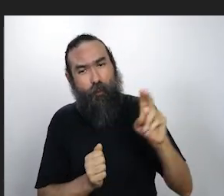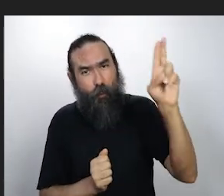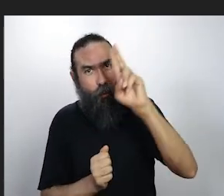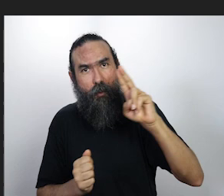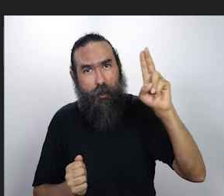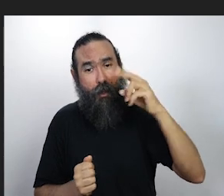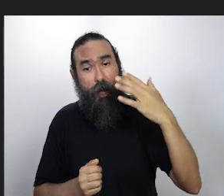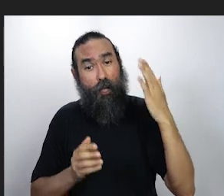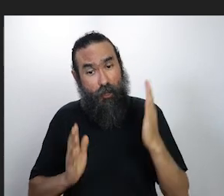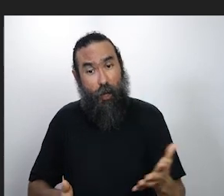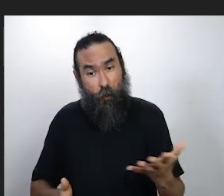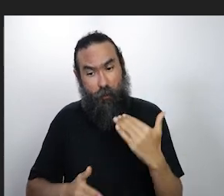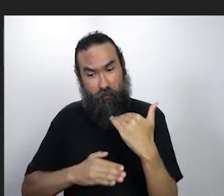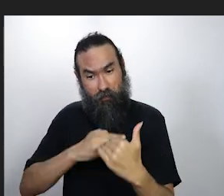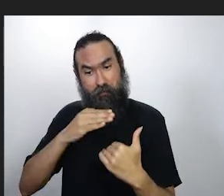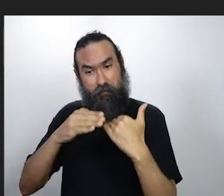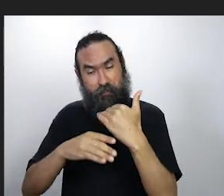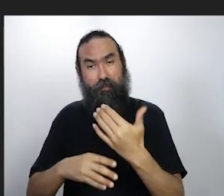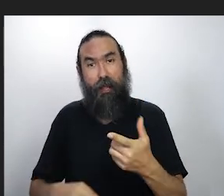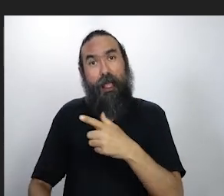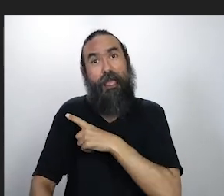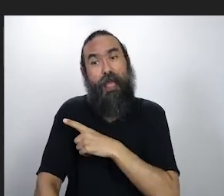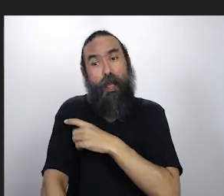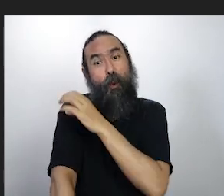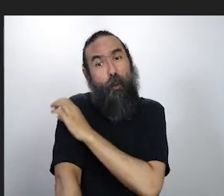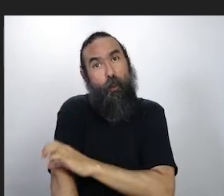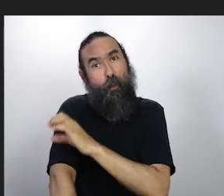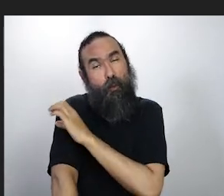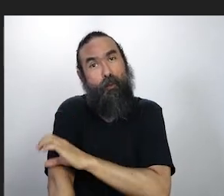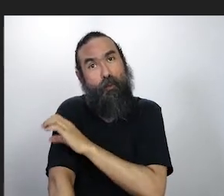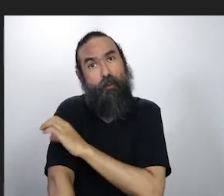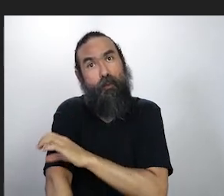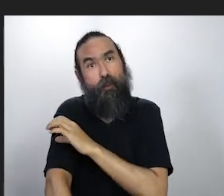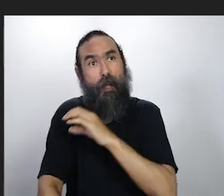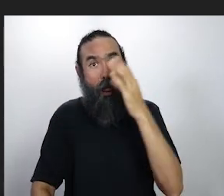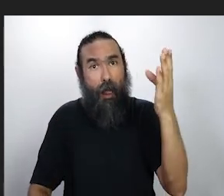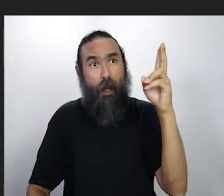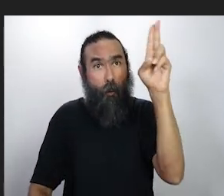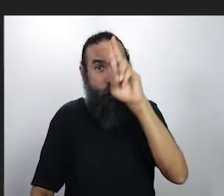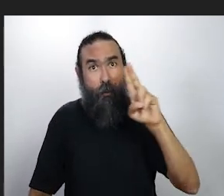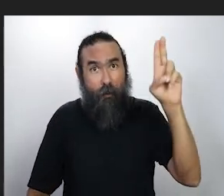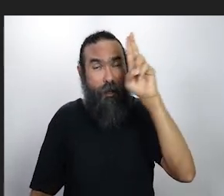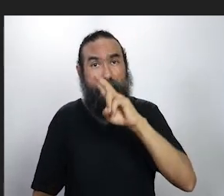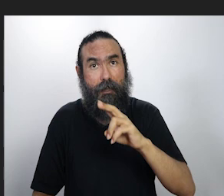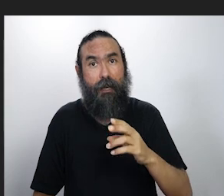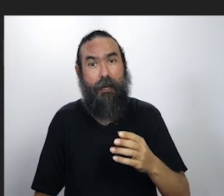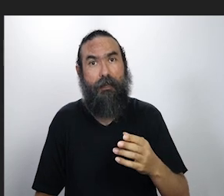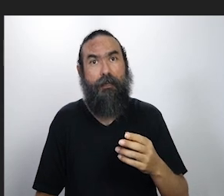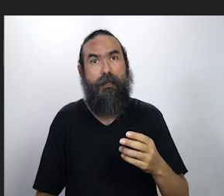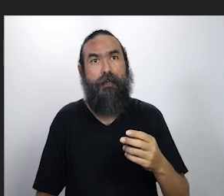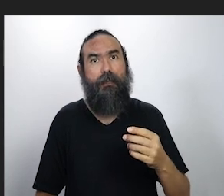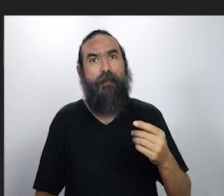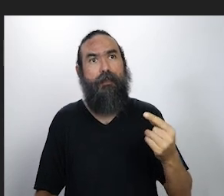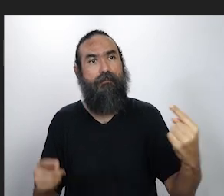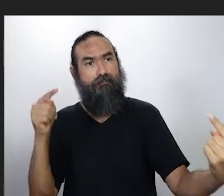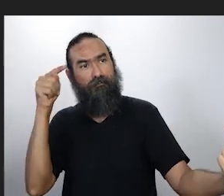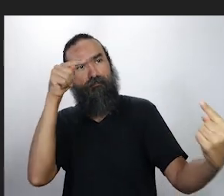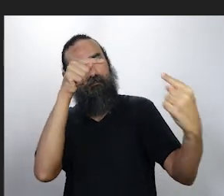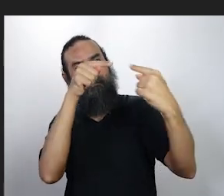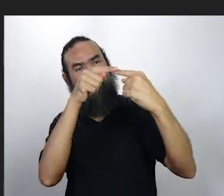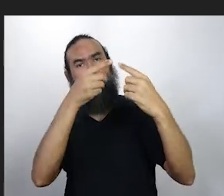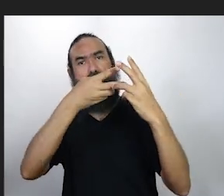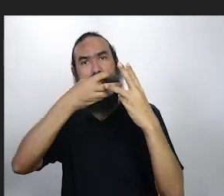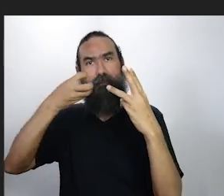licenciamento intercultural, que foi fruto. A gente andou muito com os indígenas pela